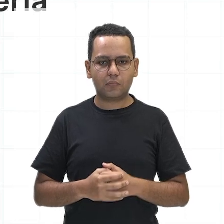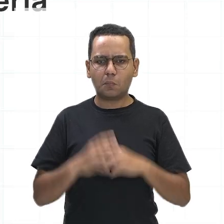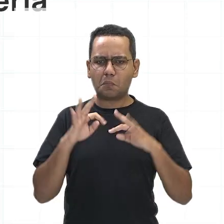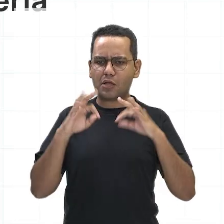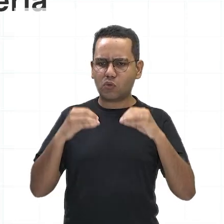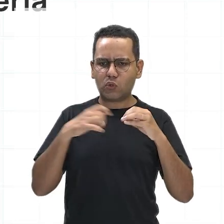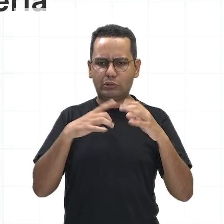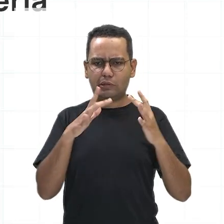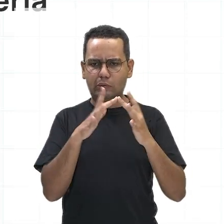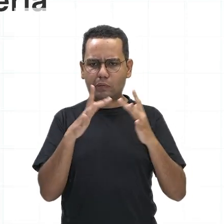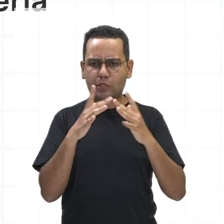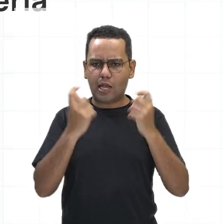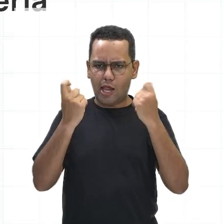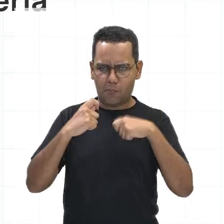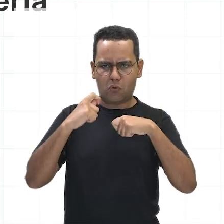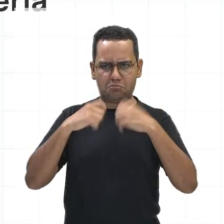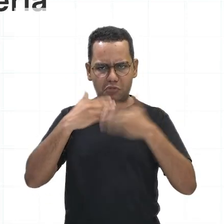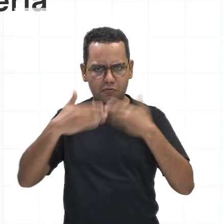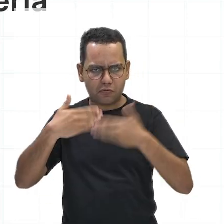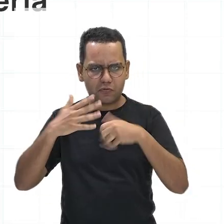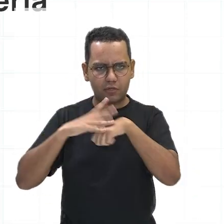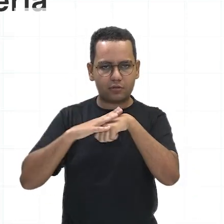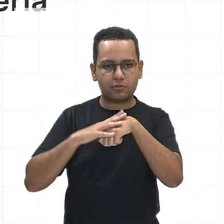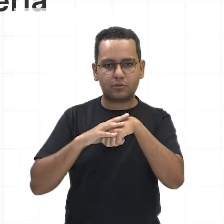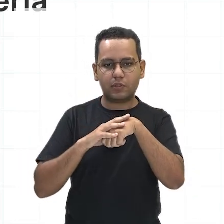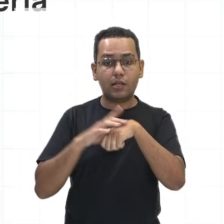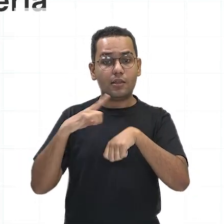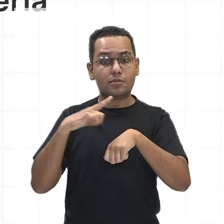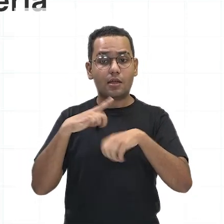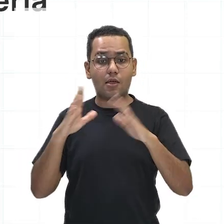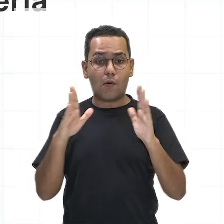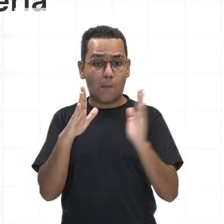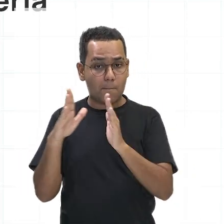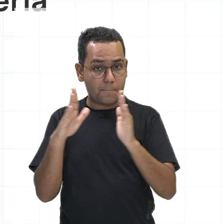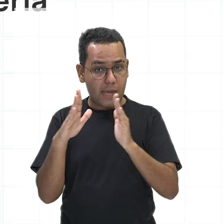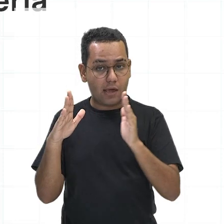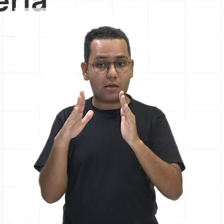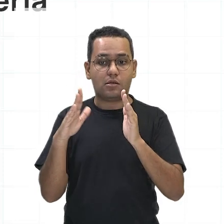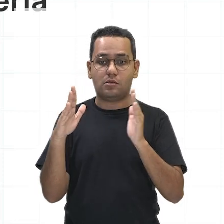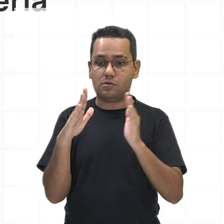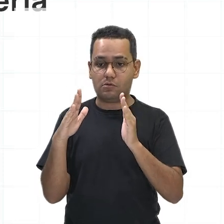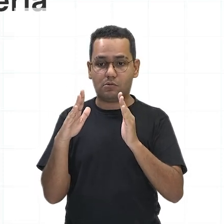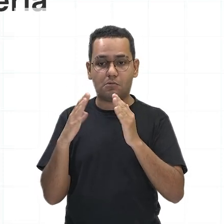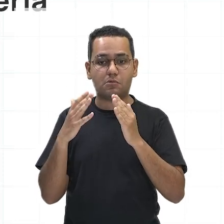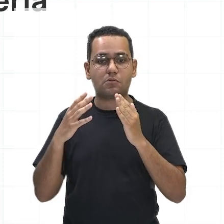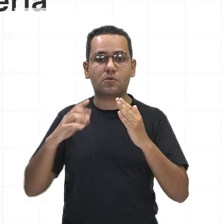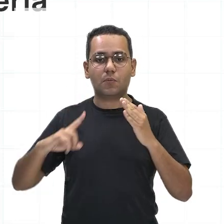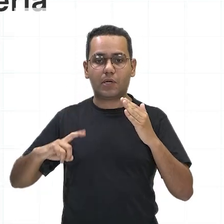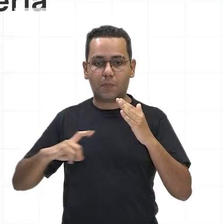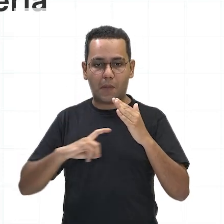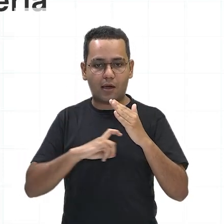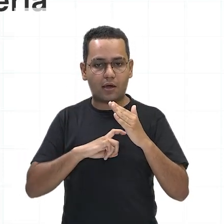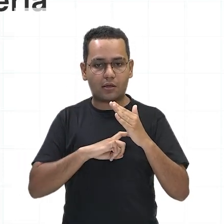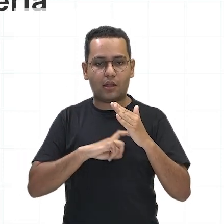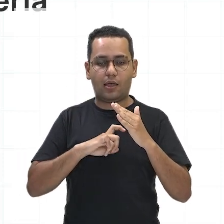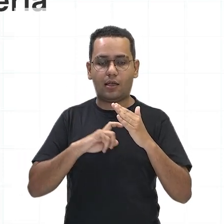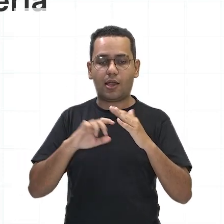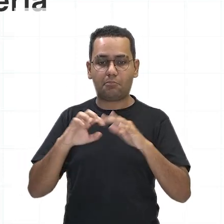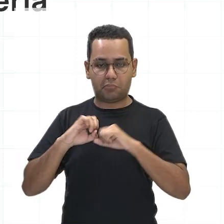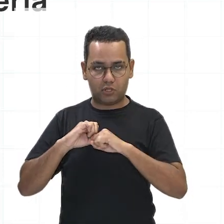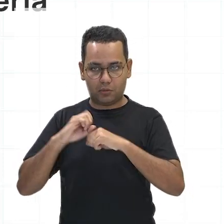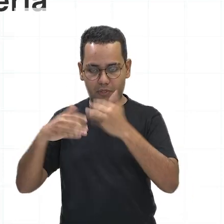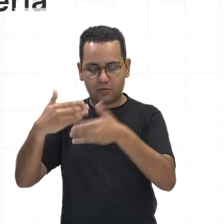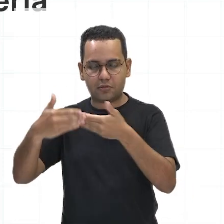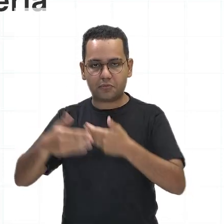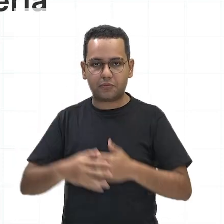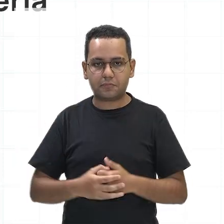hanseníase desenvolvem a doença, sendo que é preciso um período expressivo de contato com a bactéria causadora da doença para